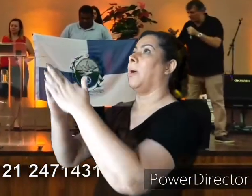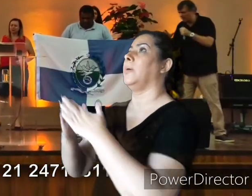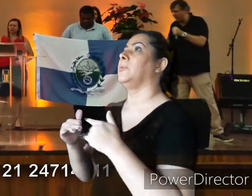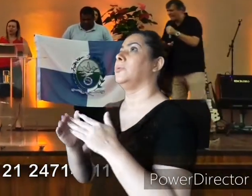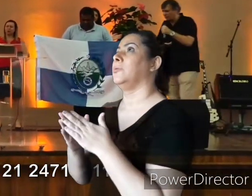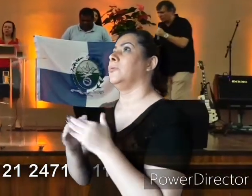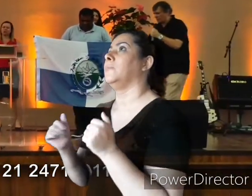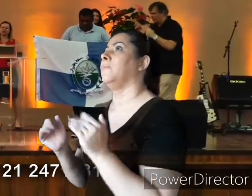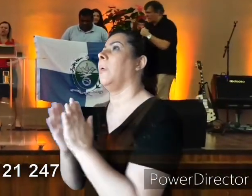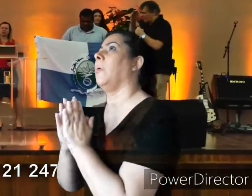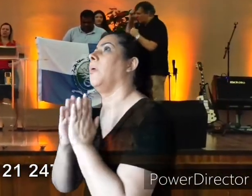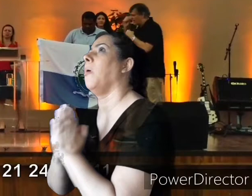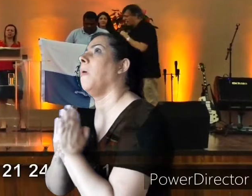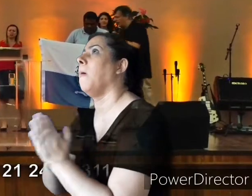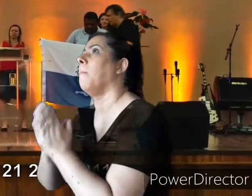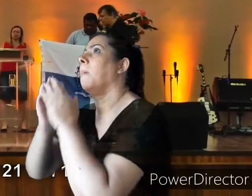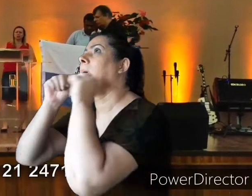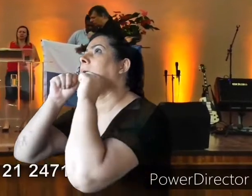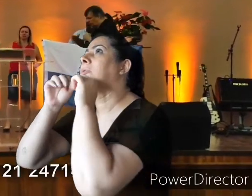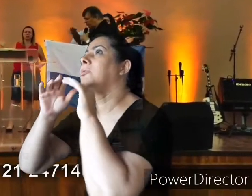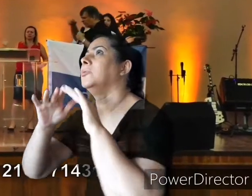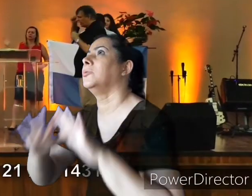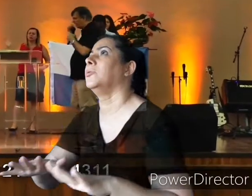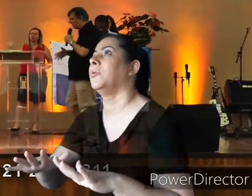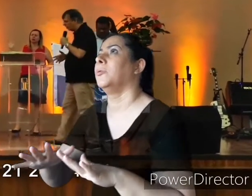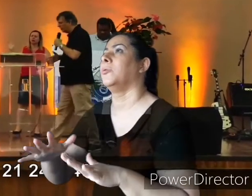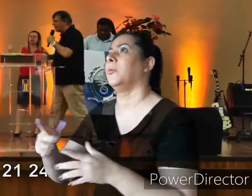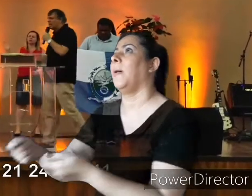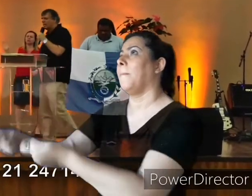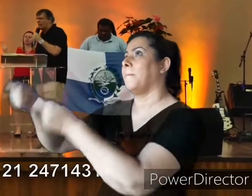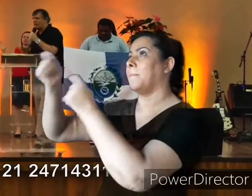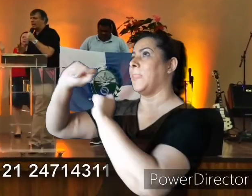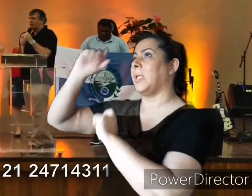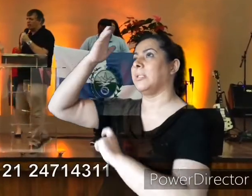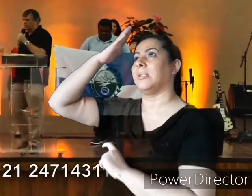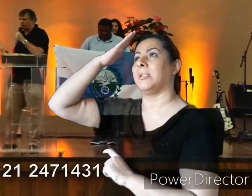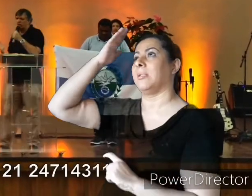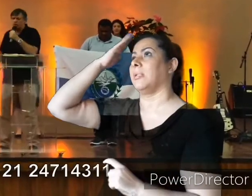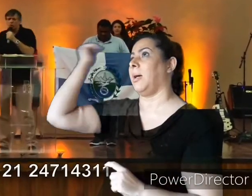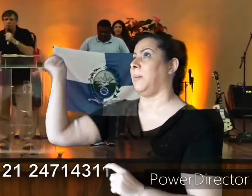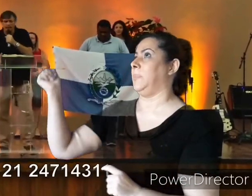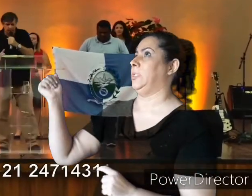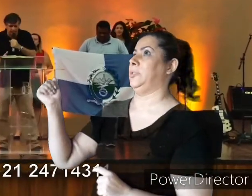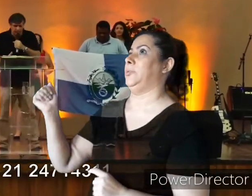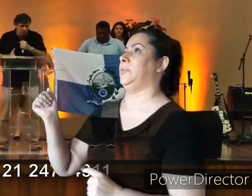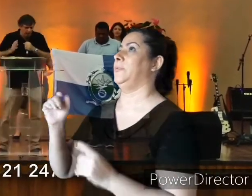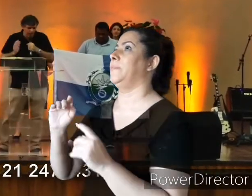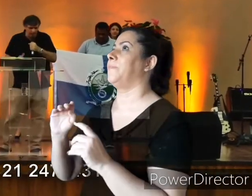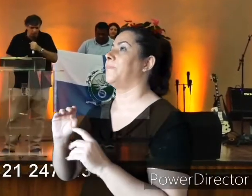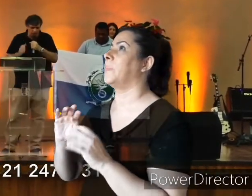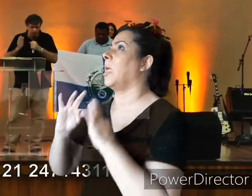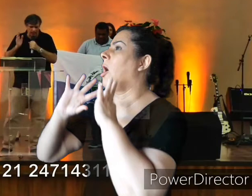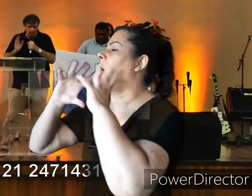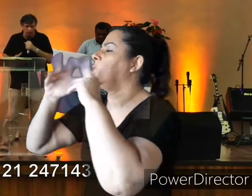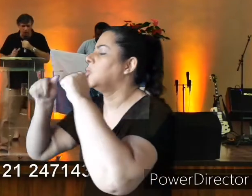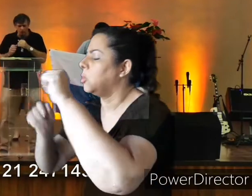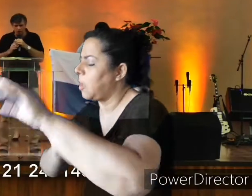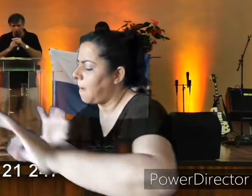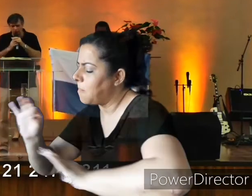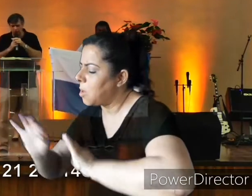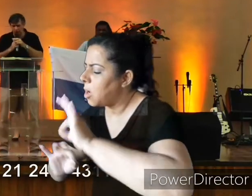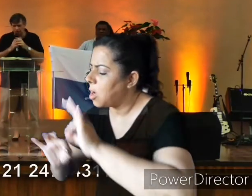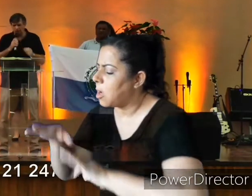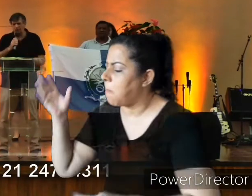obra maligna, toda palavra maligna, todo espírito maligno, e declaramos que o Brasil é do